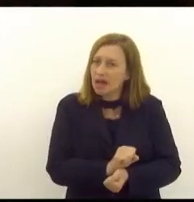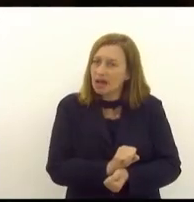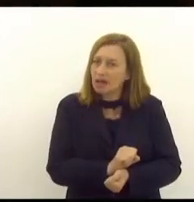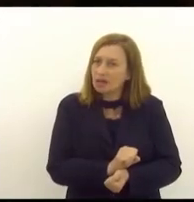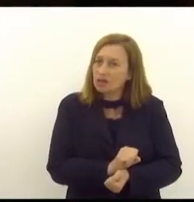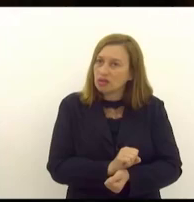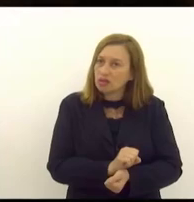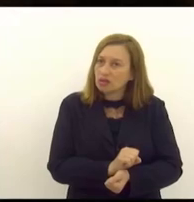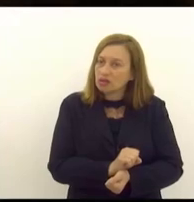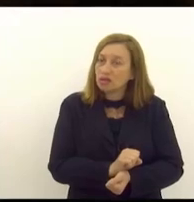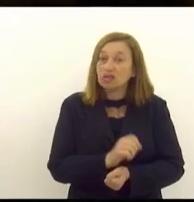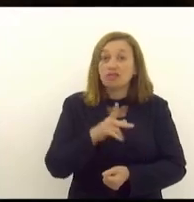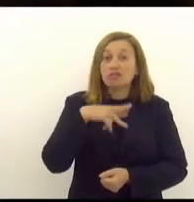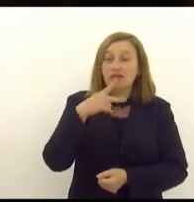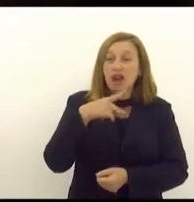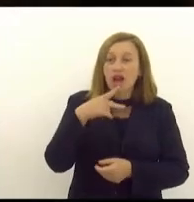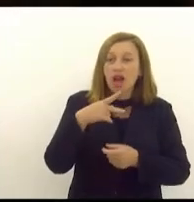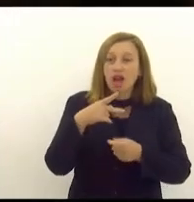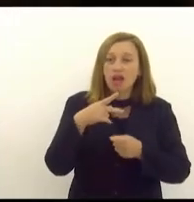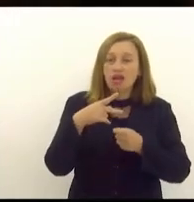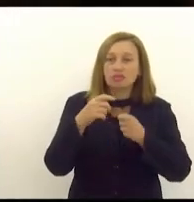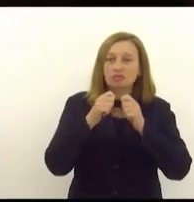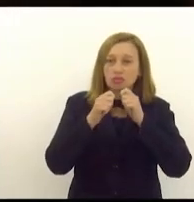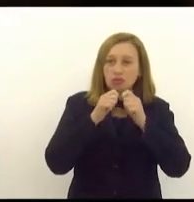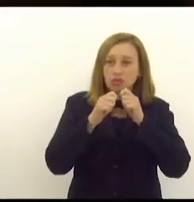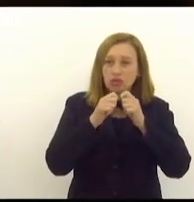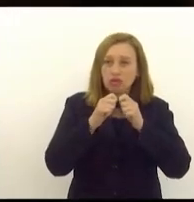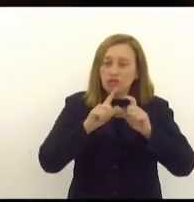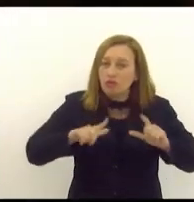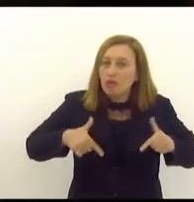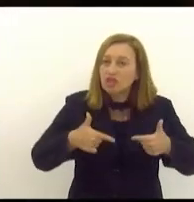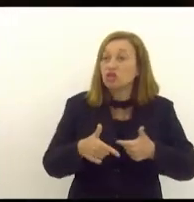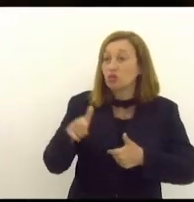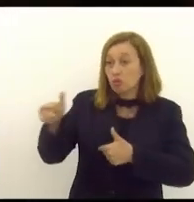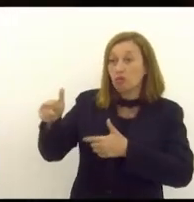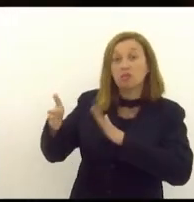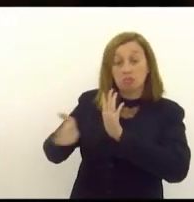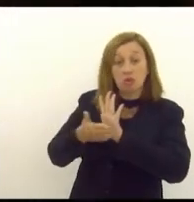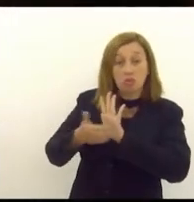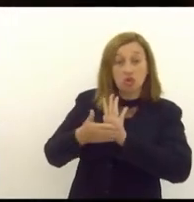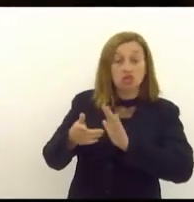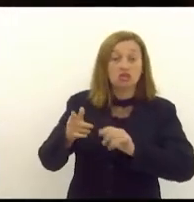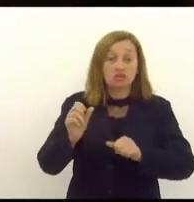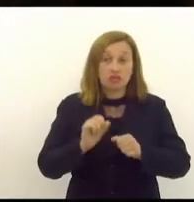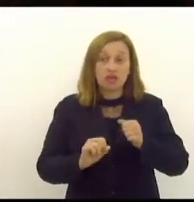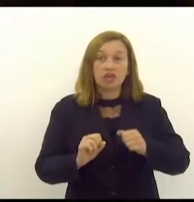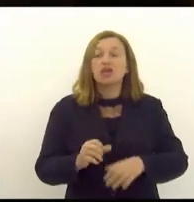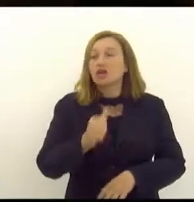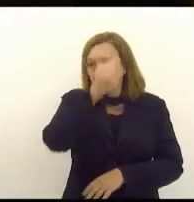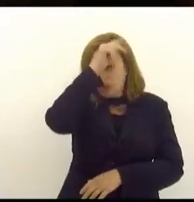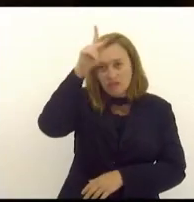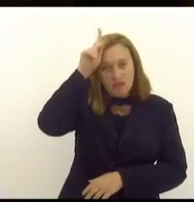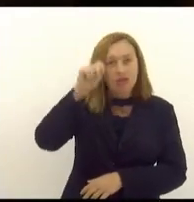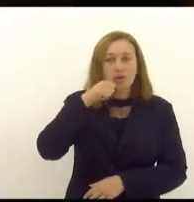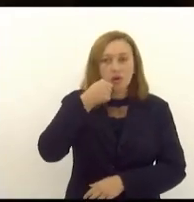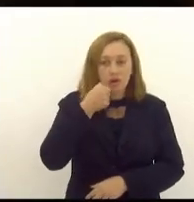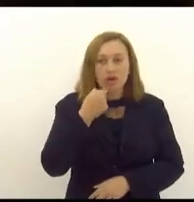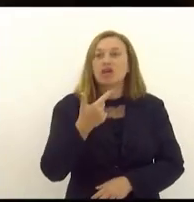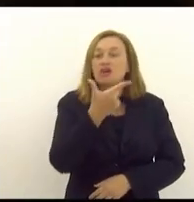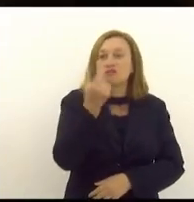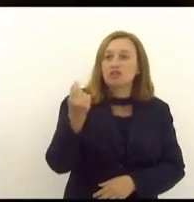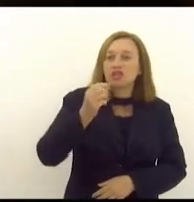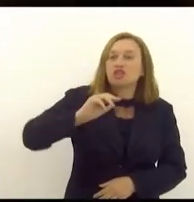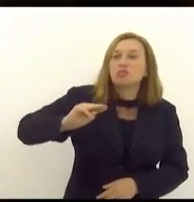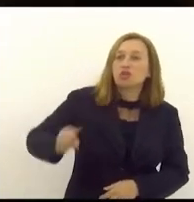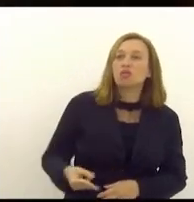esperar no microfone e vamos agir como ele próprio propôs o prefeito Eduardo Paes tomou 20 milhões